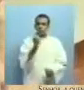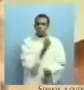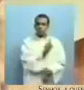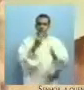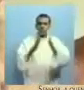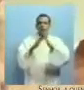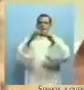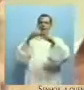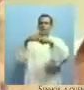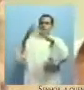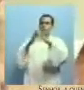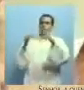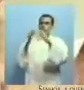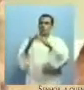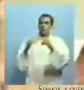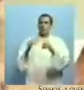intenção da igreja